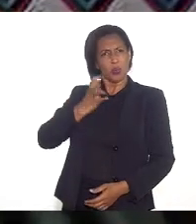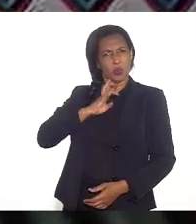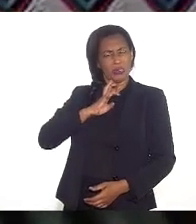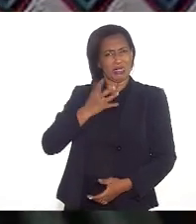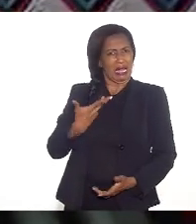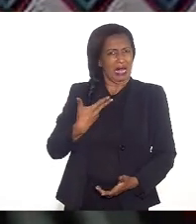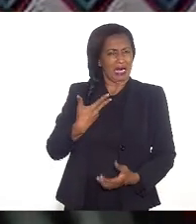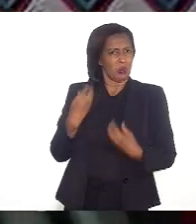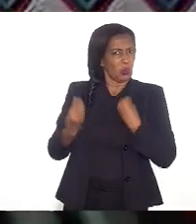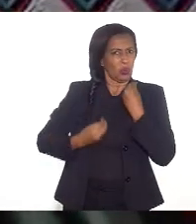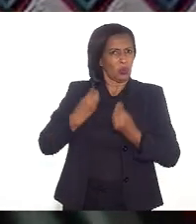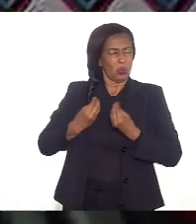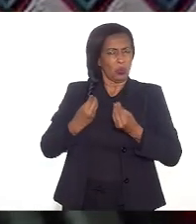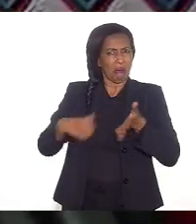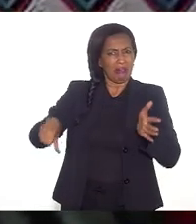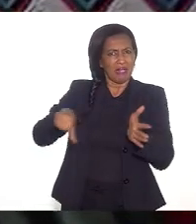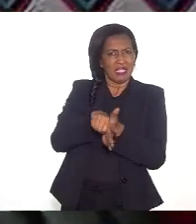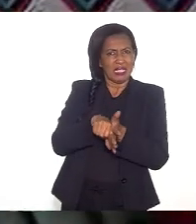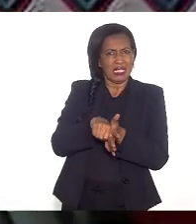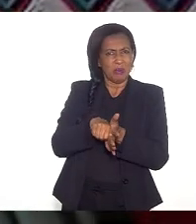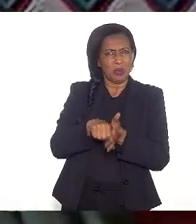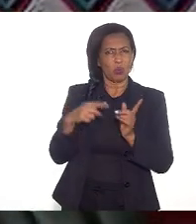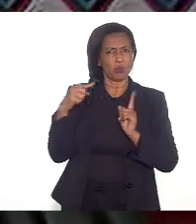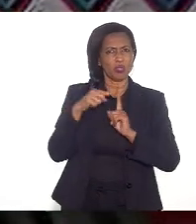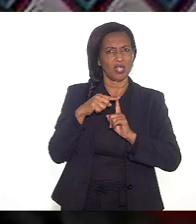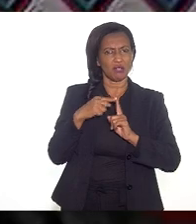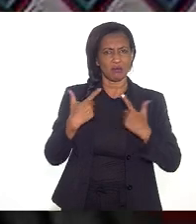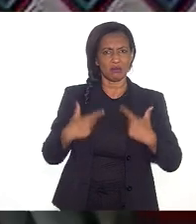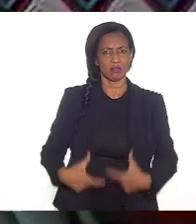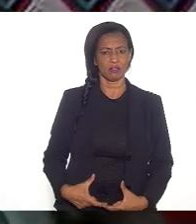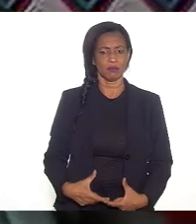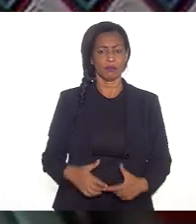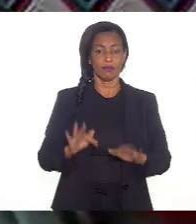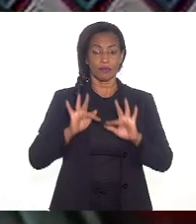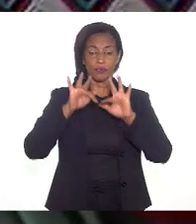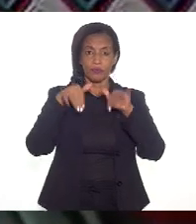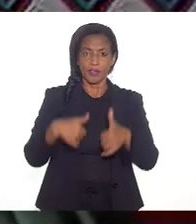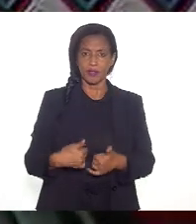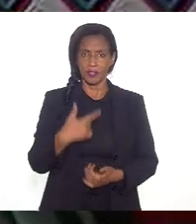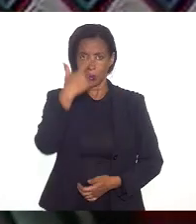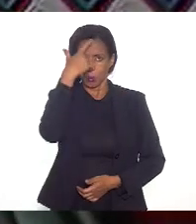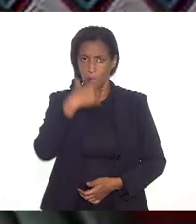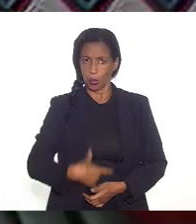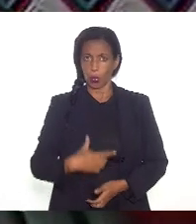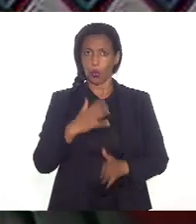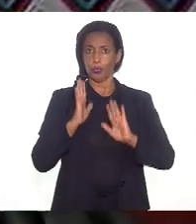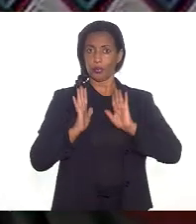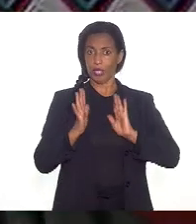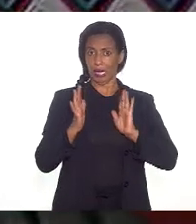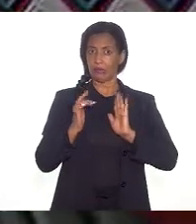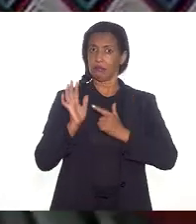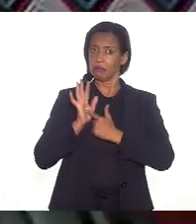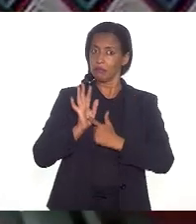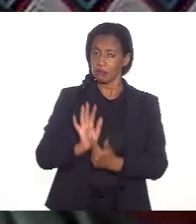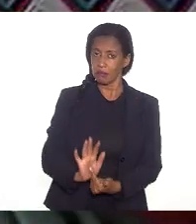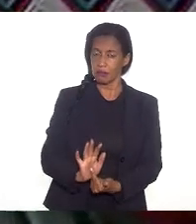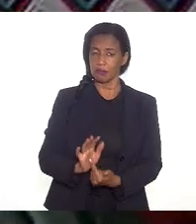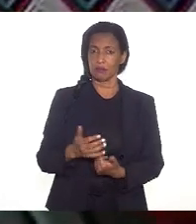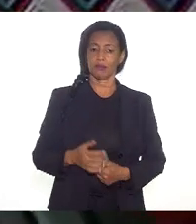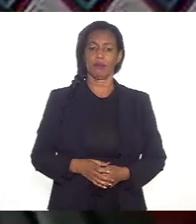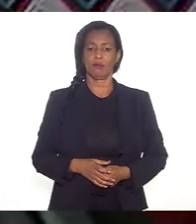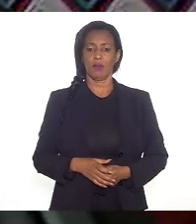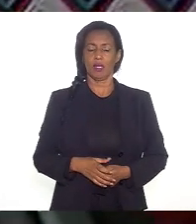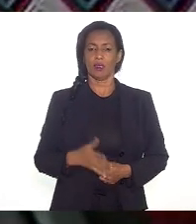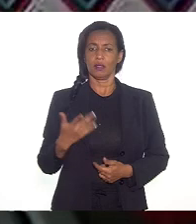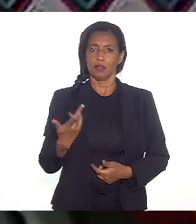o corpo do crime, o corpo objeto. E, por fim, né, o corpo já referenciado